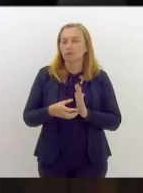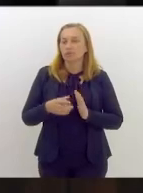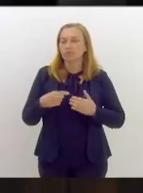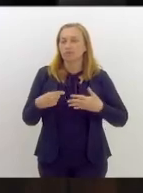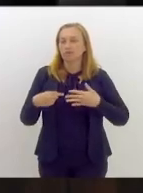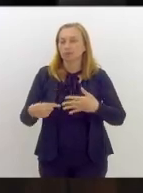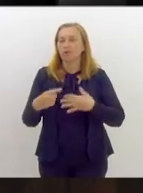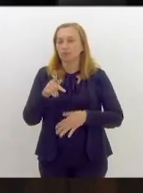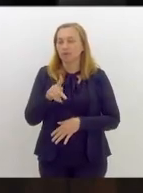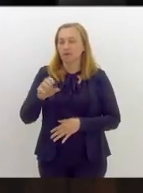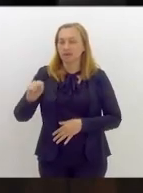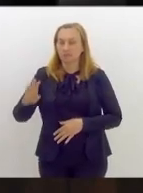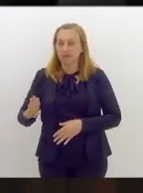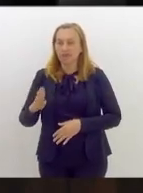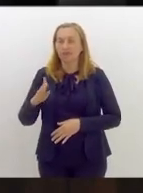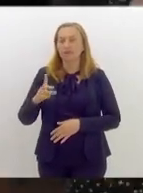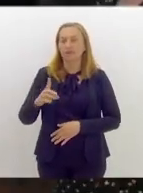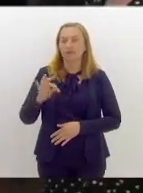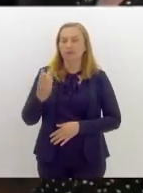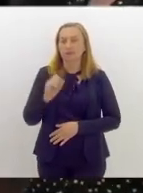PSB, Marta.